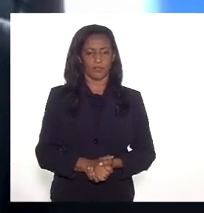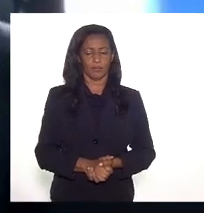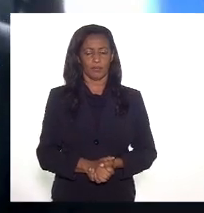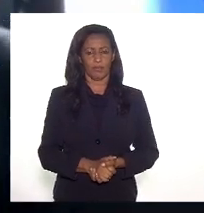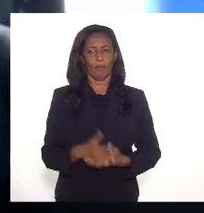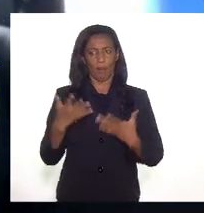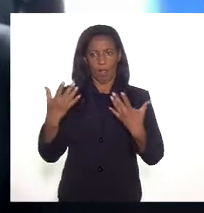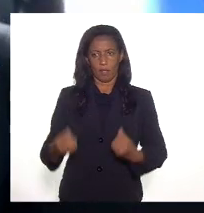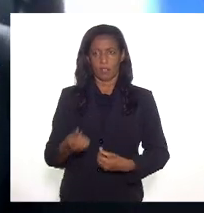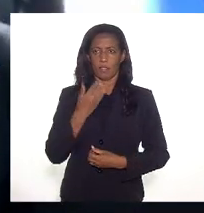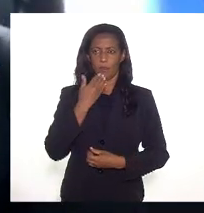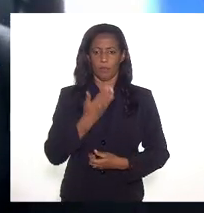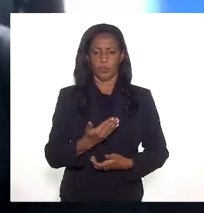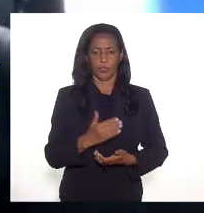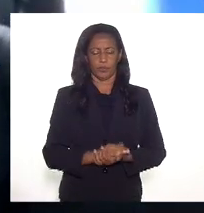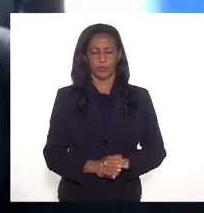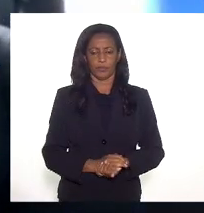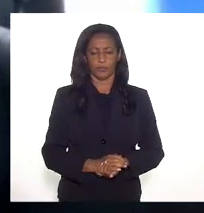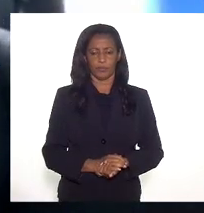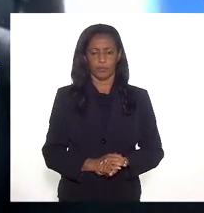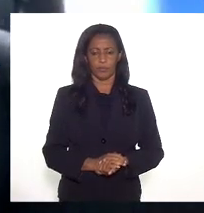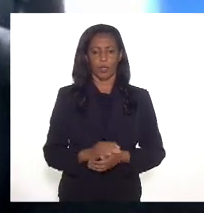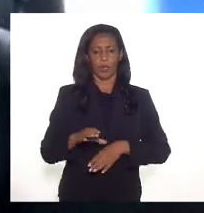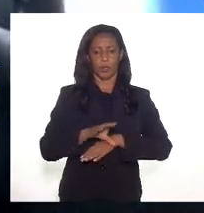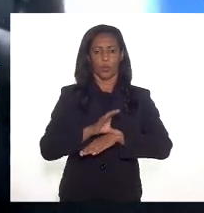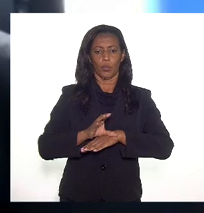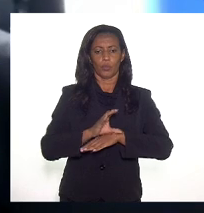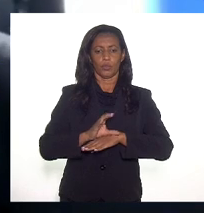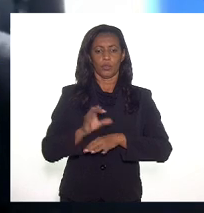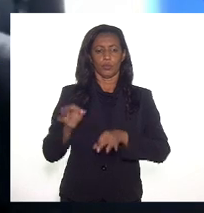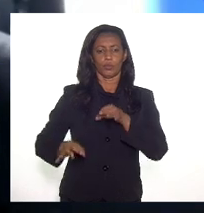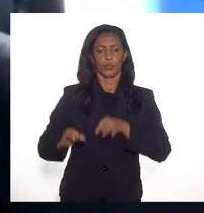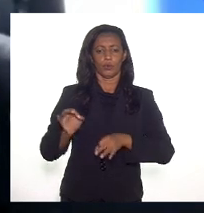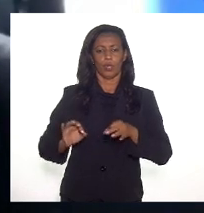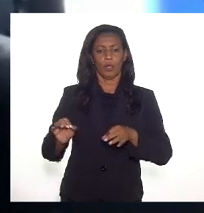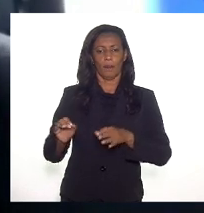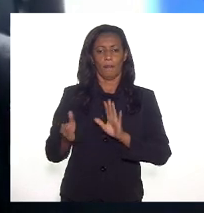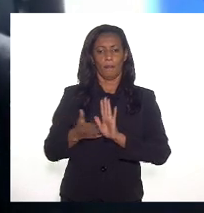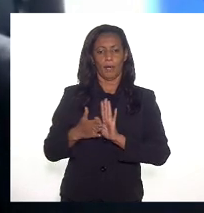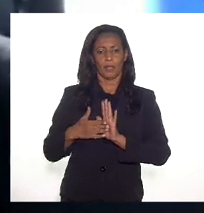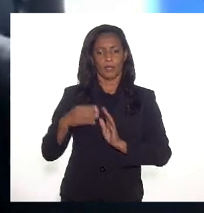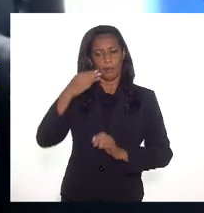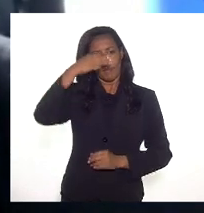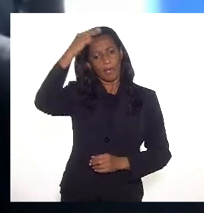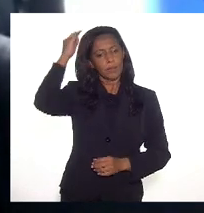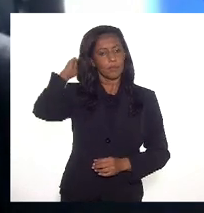pedido da Vossa Excelência. Constituição e Justiça, permitir parecer, deputado Márcio Pacheco.